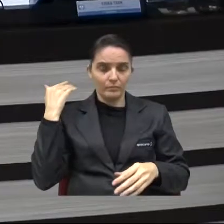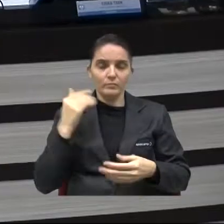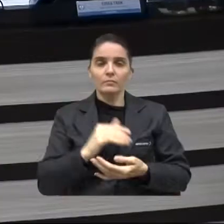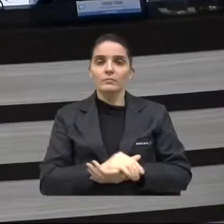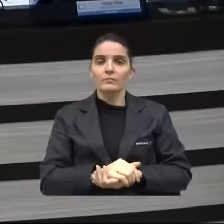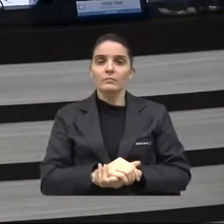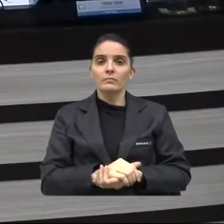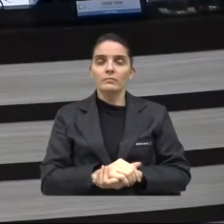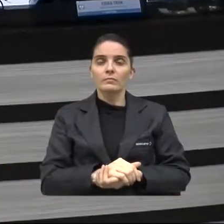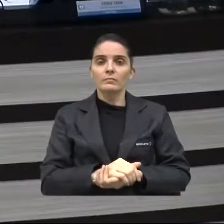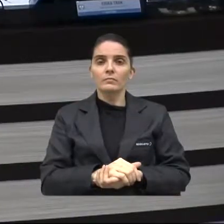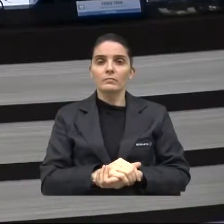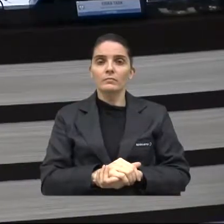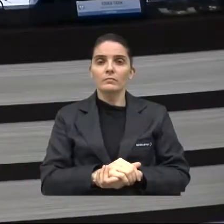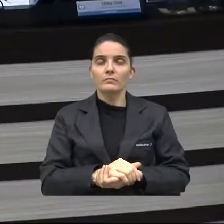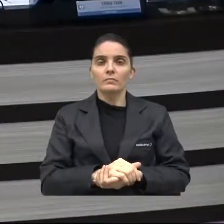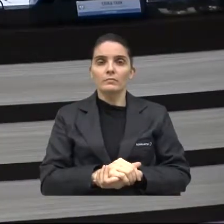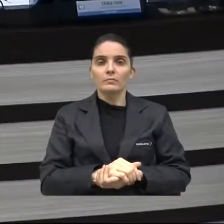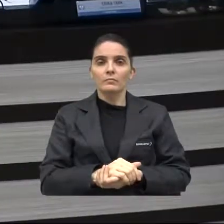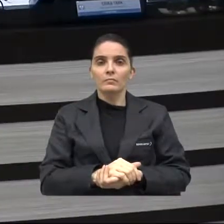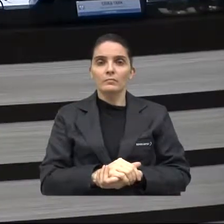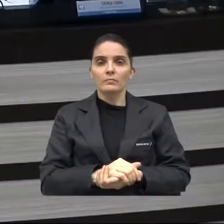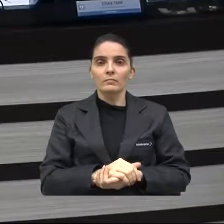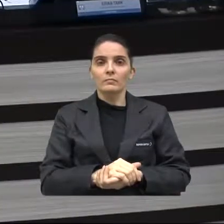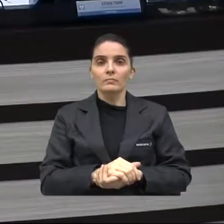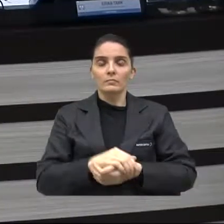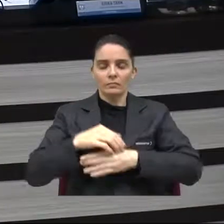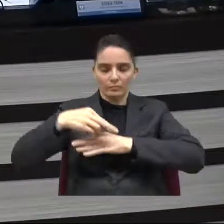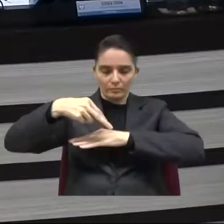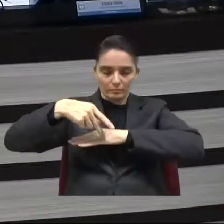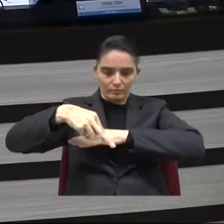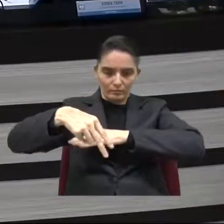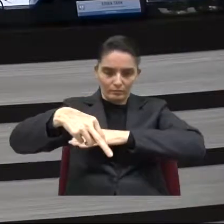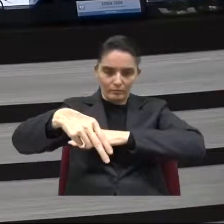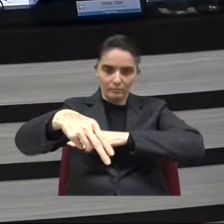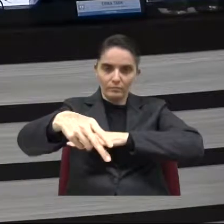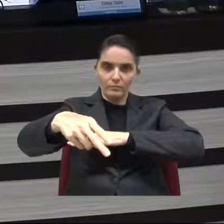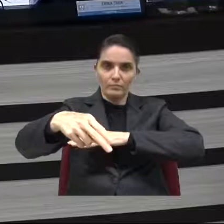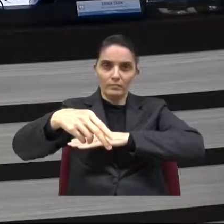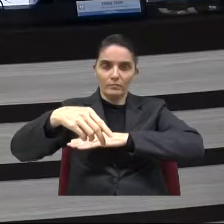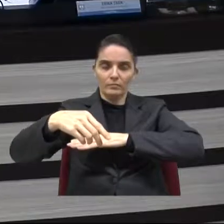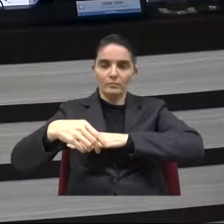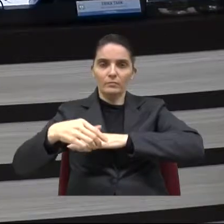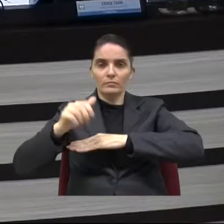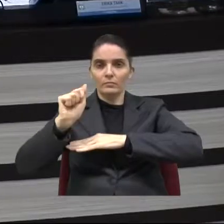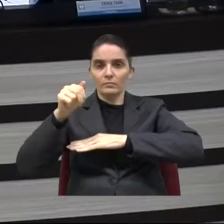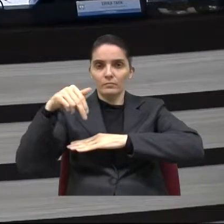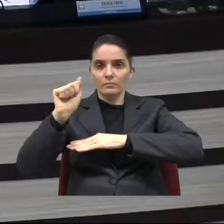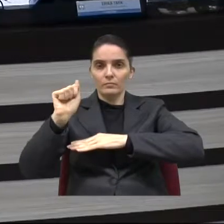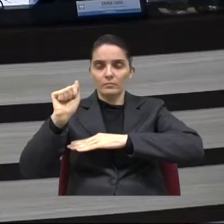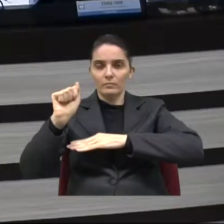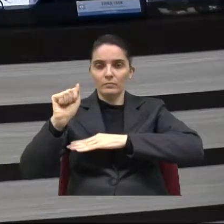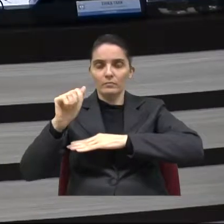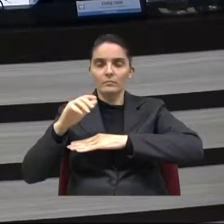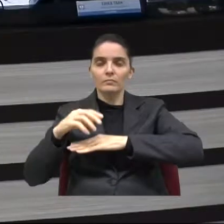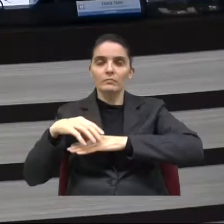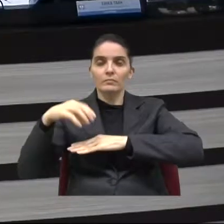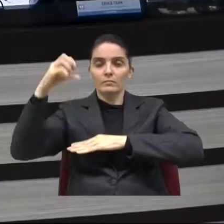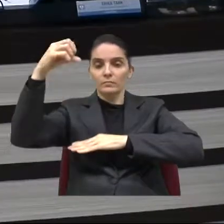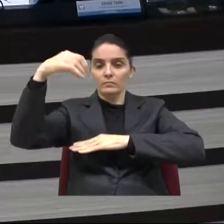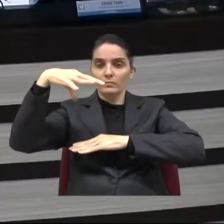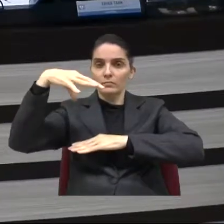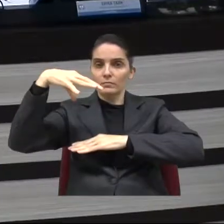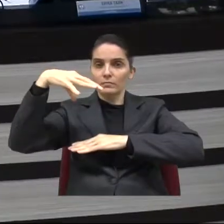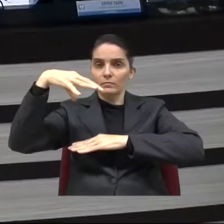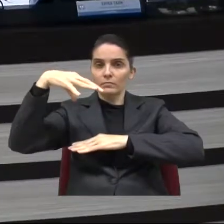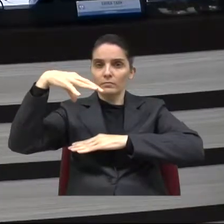uma passagem que foi feita para pedestre ali no Anavec, foi colocada iluminação de LED,